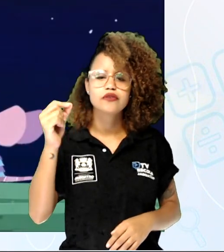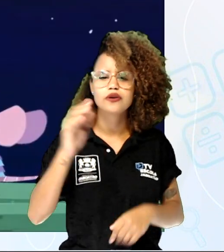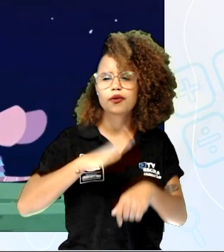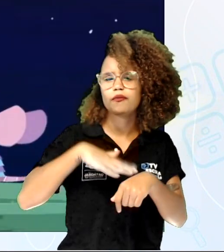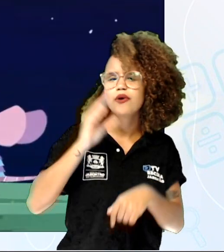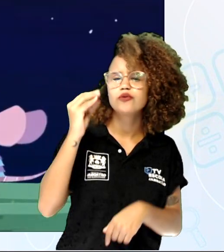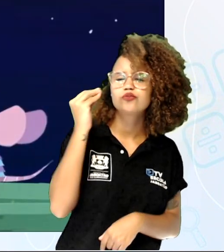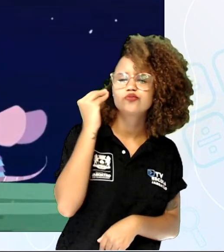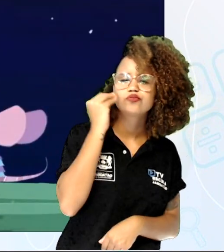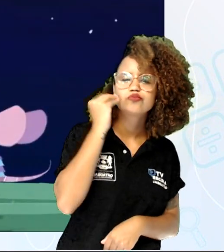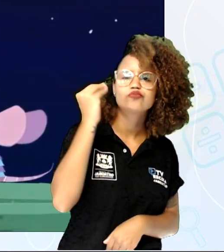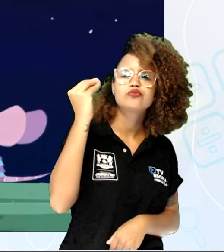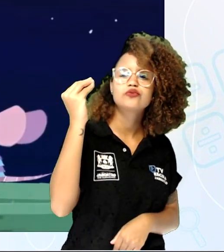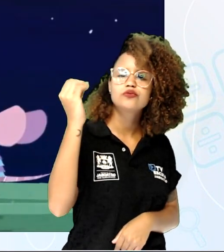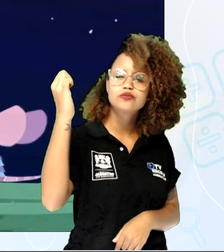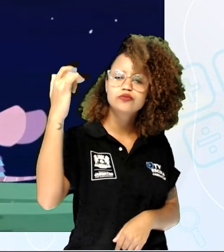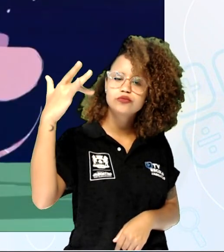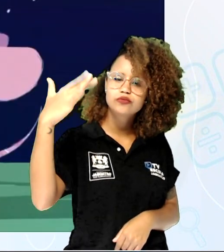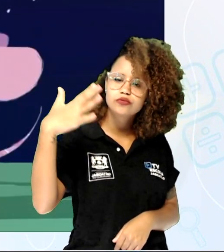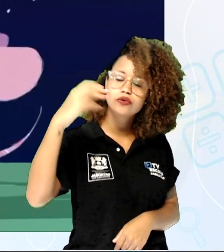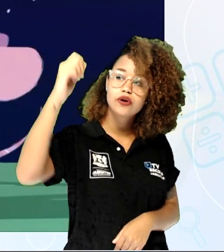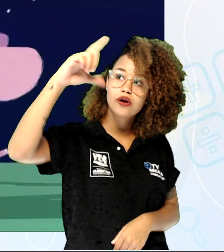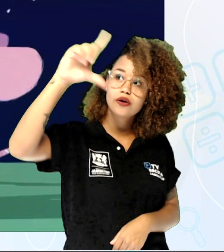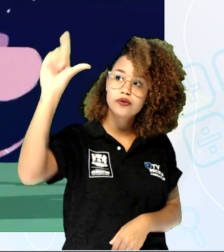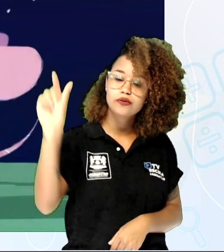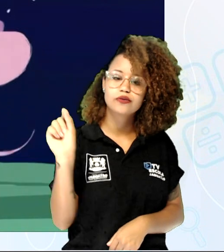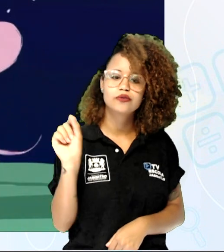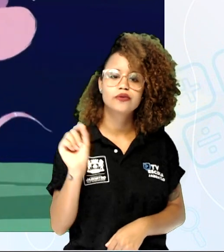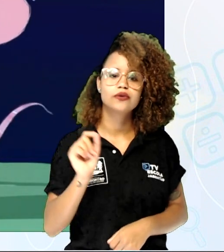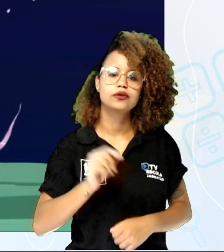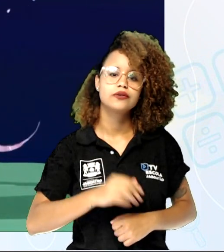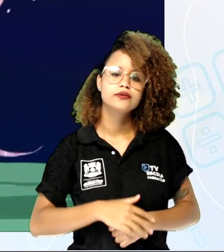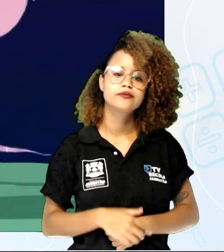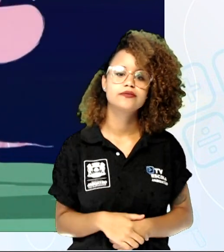um beijo brilhante da lua.